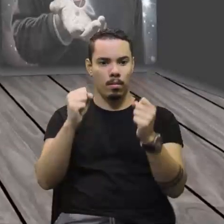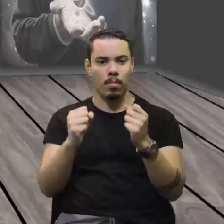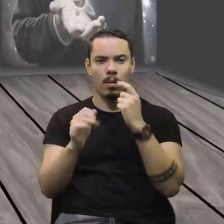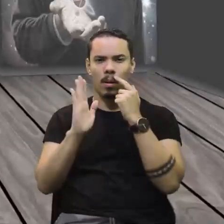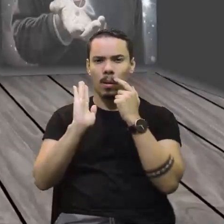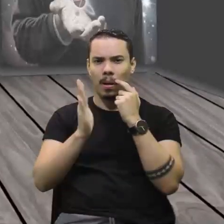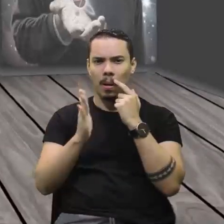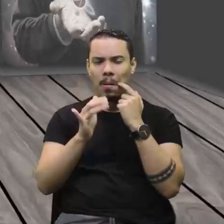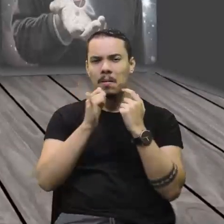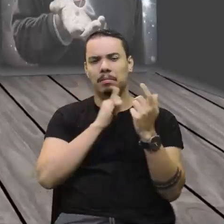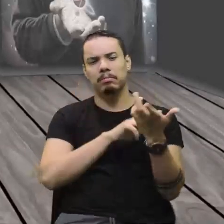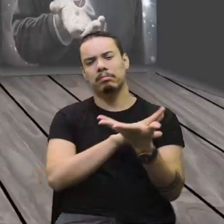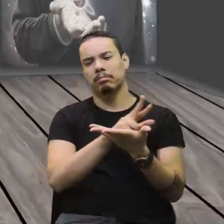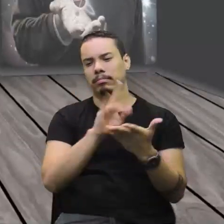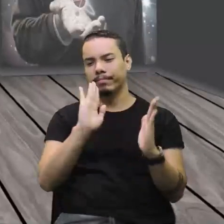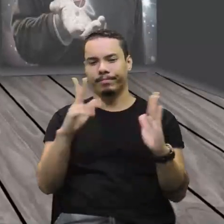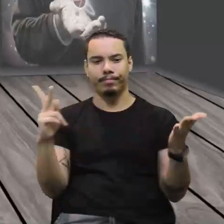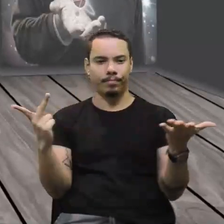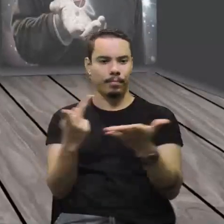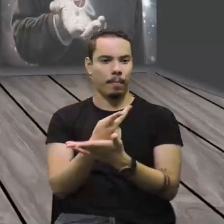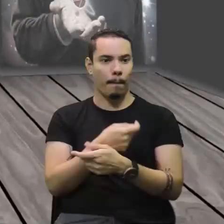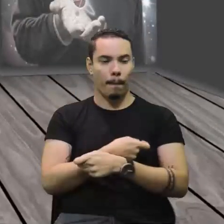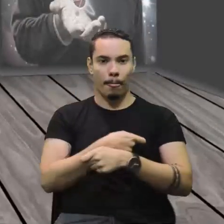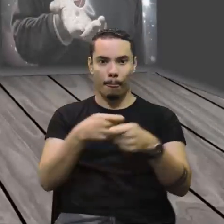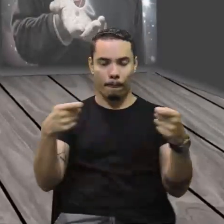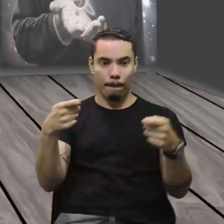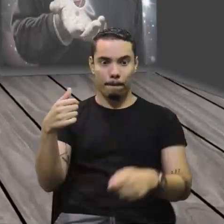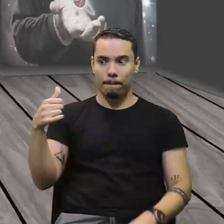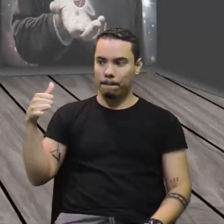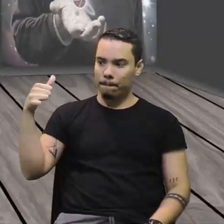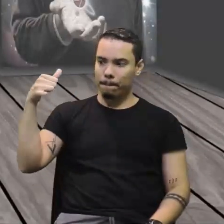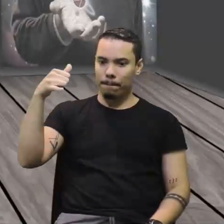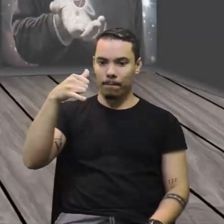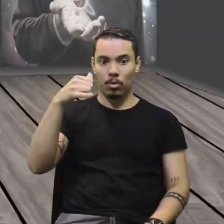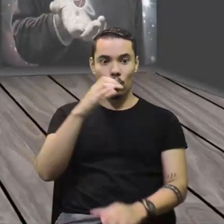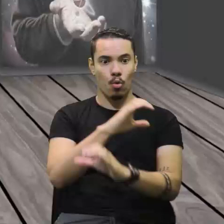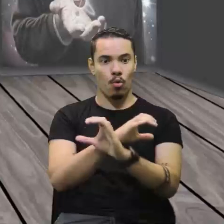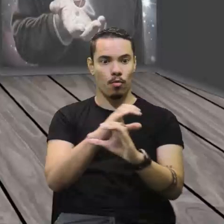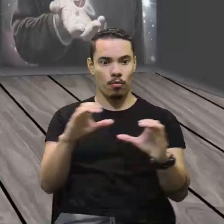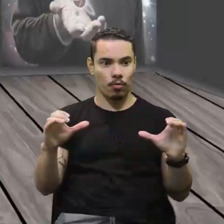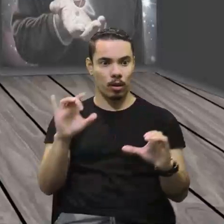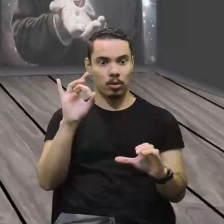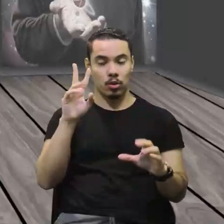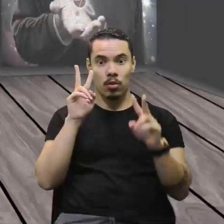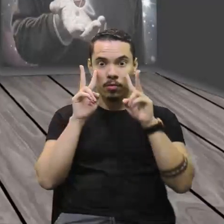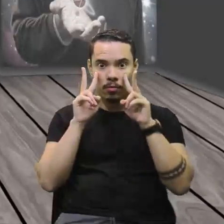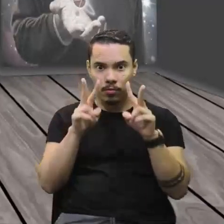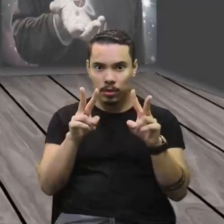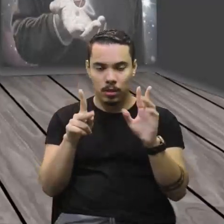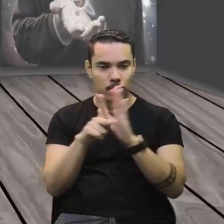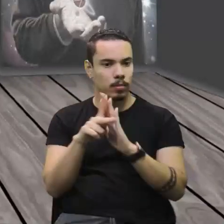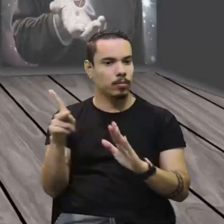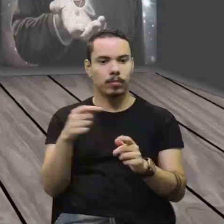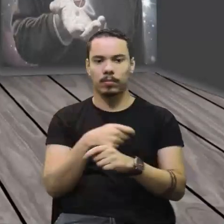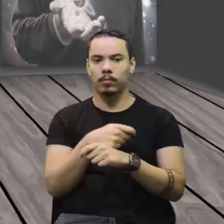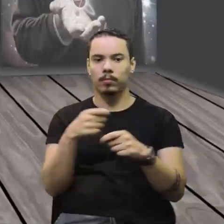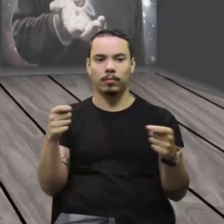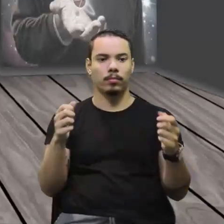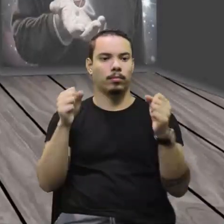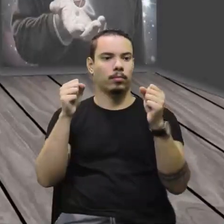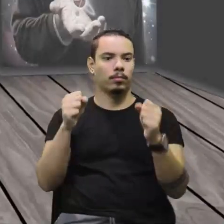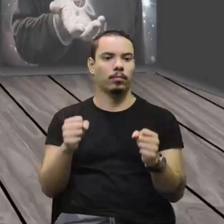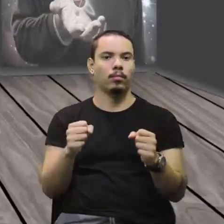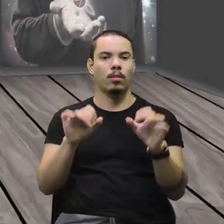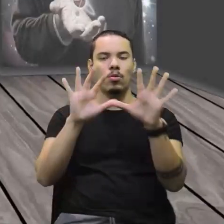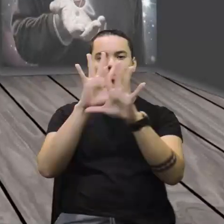vários exemplos nós já vimos aí, que não dá para o piloto confiar somente na visão dele. Porque pode estar, como eu falei,